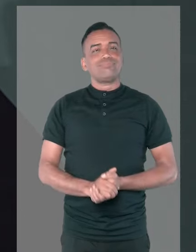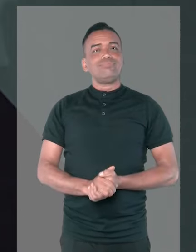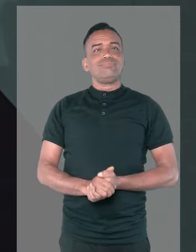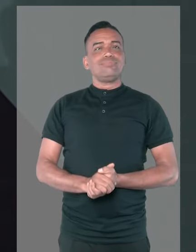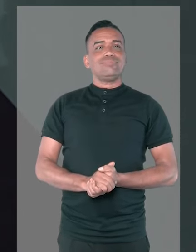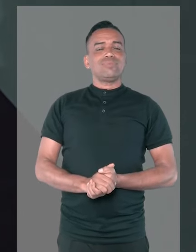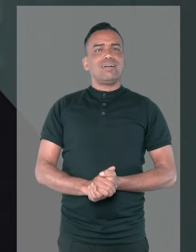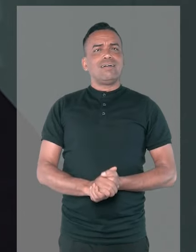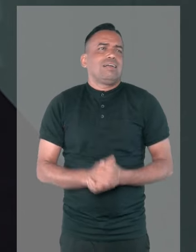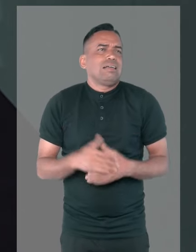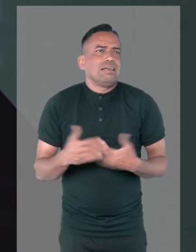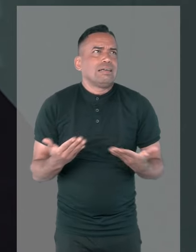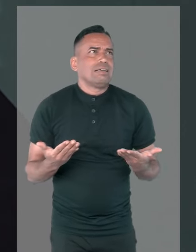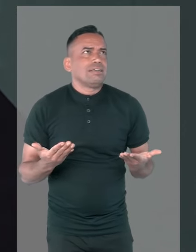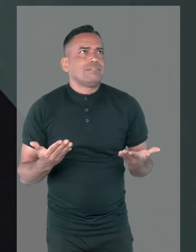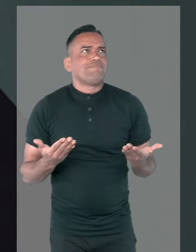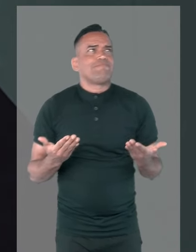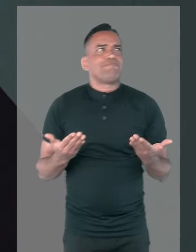eu não...